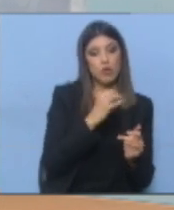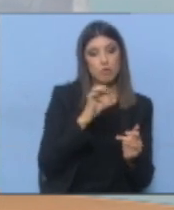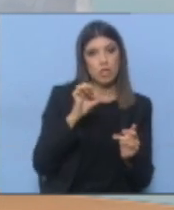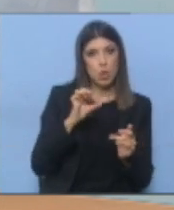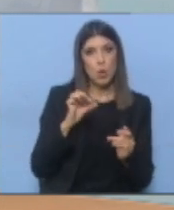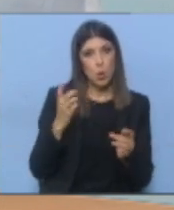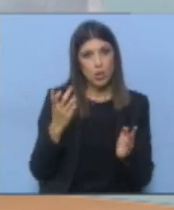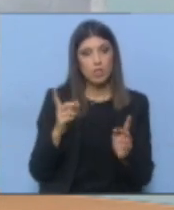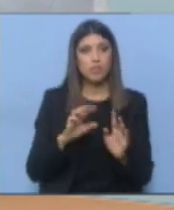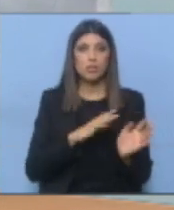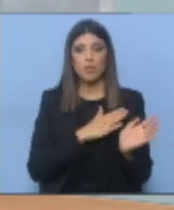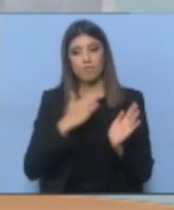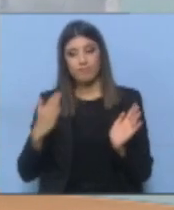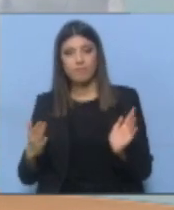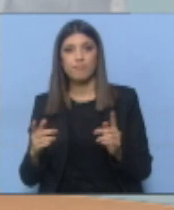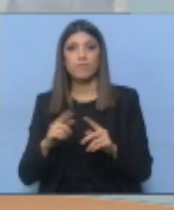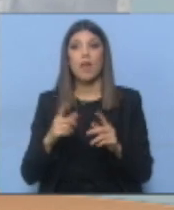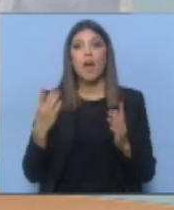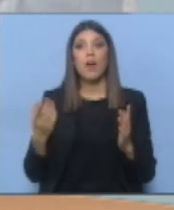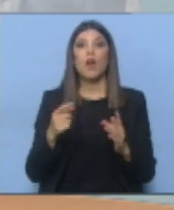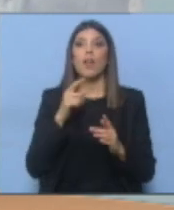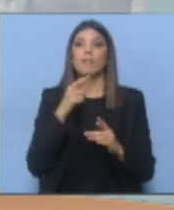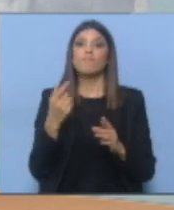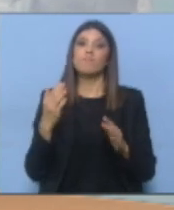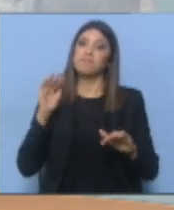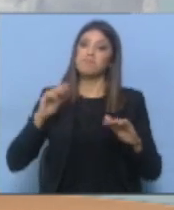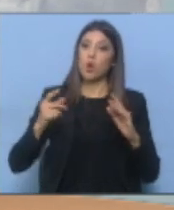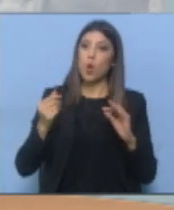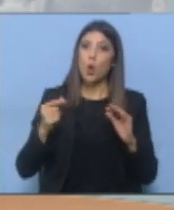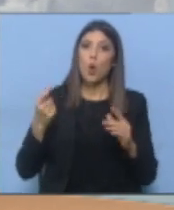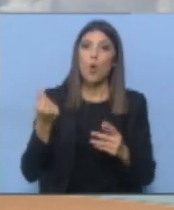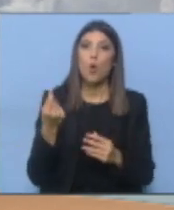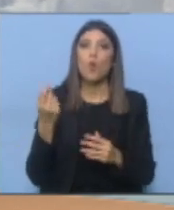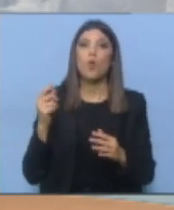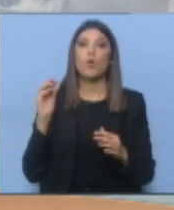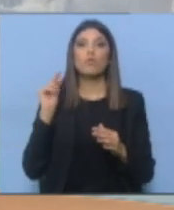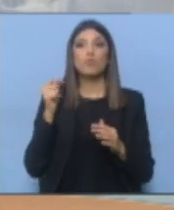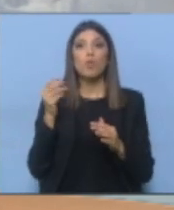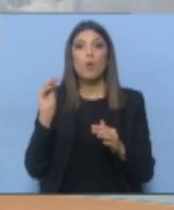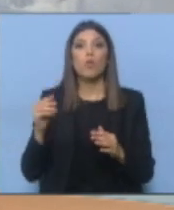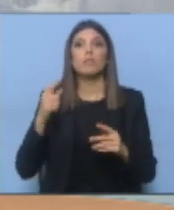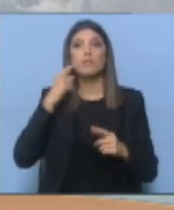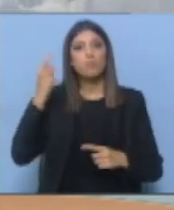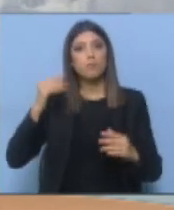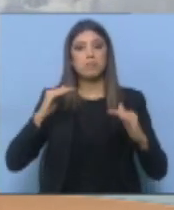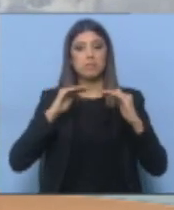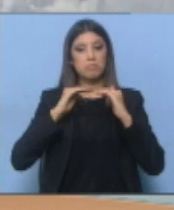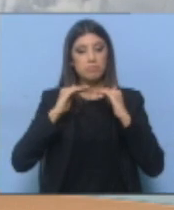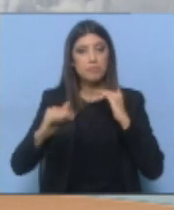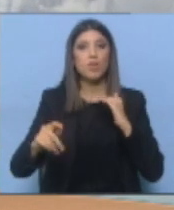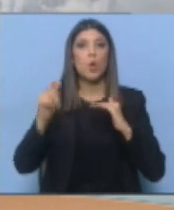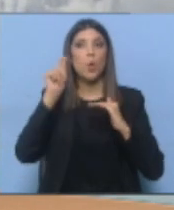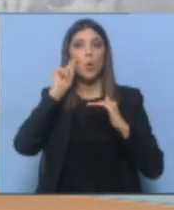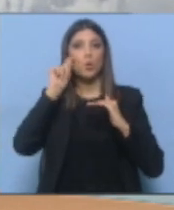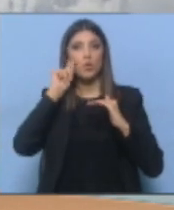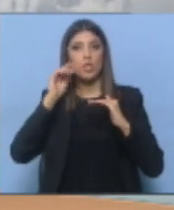num déficit que está a baixar, de equilíbrio de contas públicas, do turismo que nos descobriu e que o país cresce imenso com